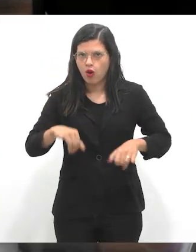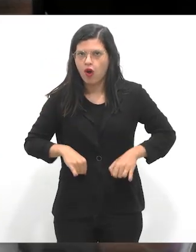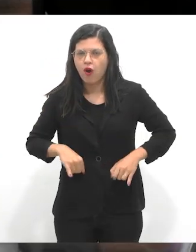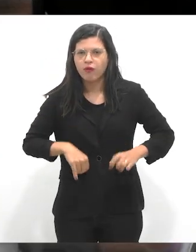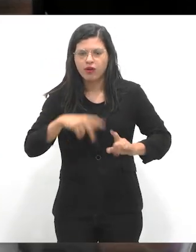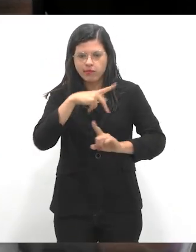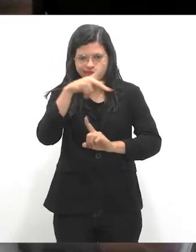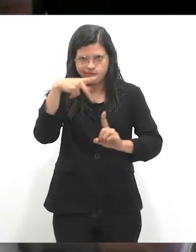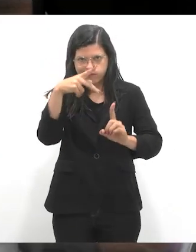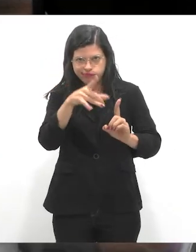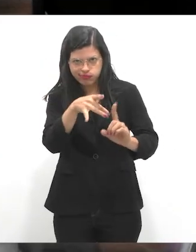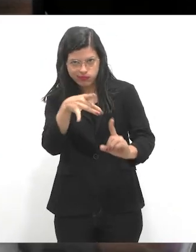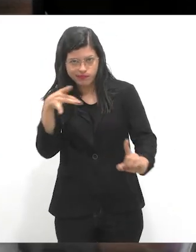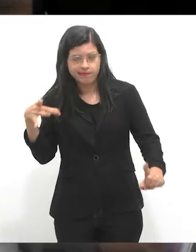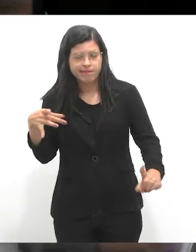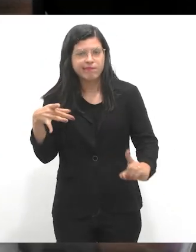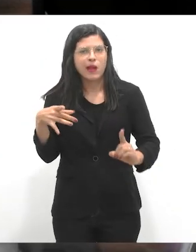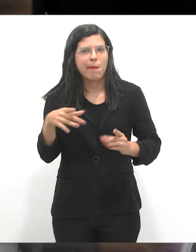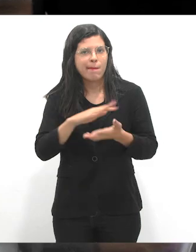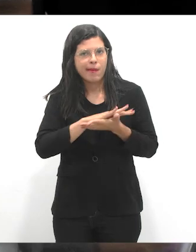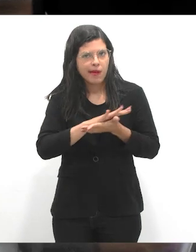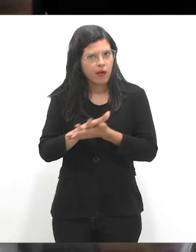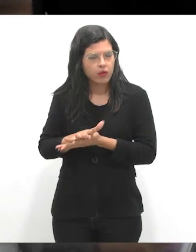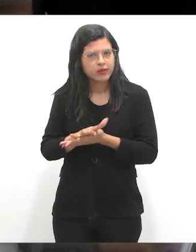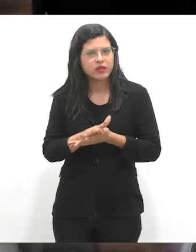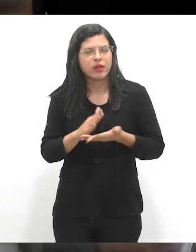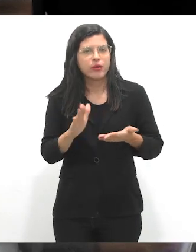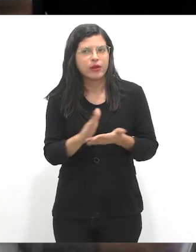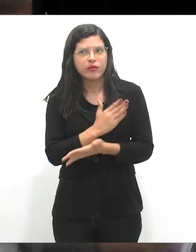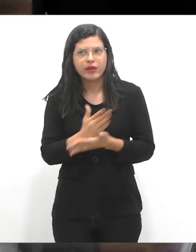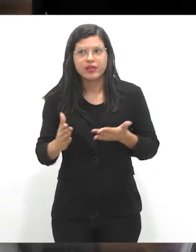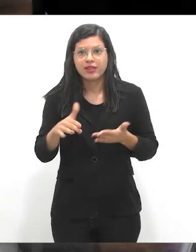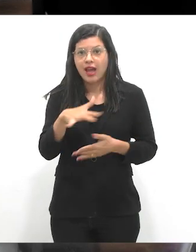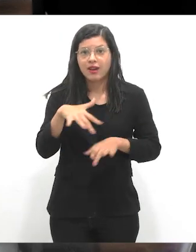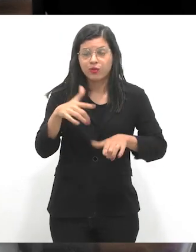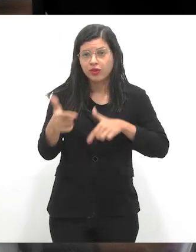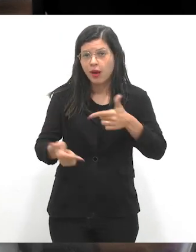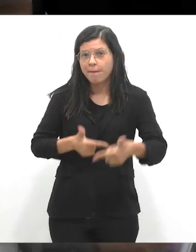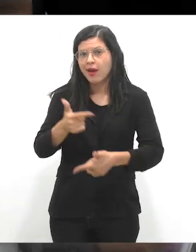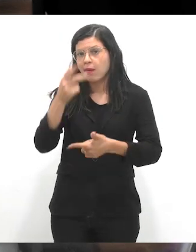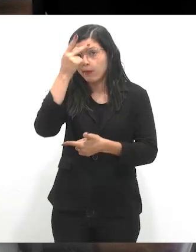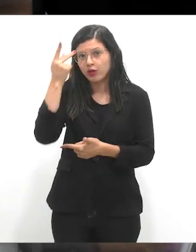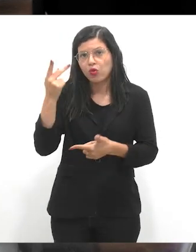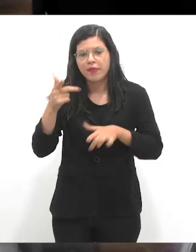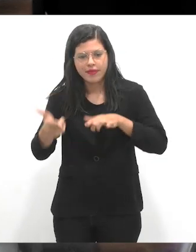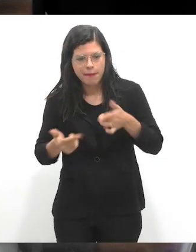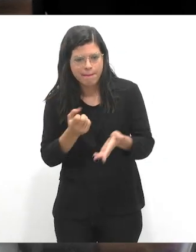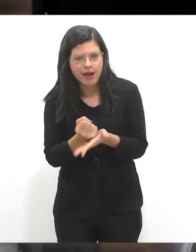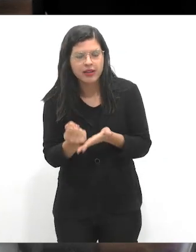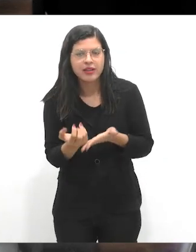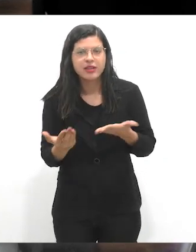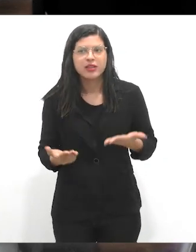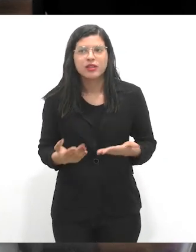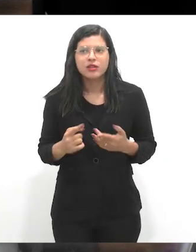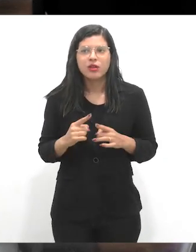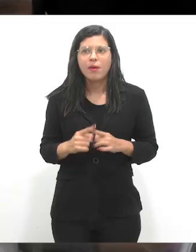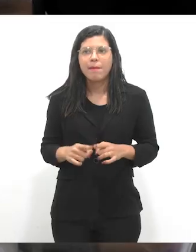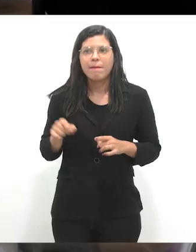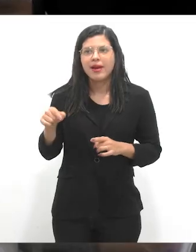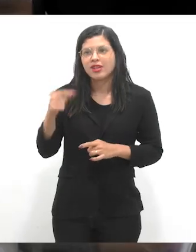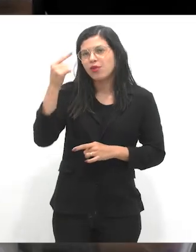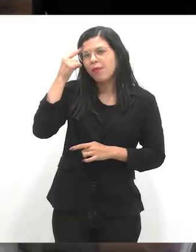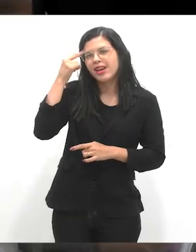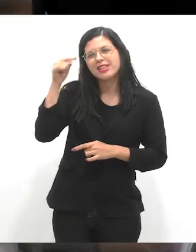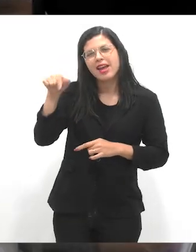xenofobia, de discriminação, às vezes uma questão que envolve também uma questão trabalhista, então a pessoa está num trabalho que entende que